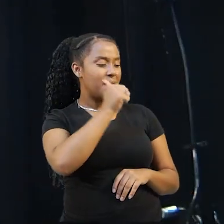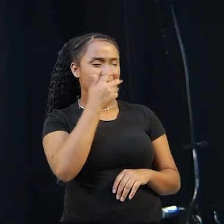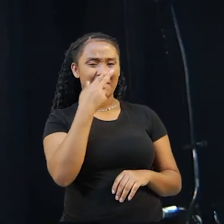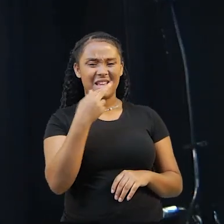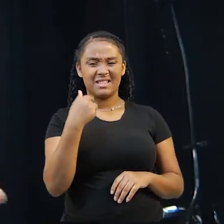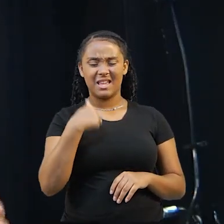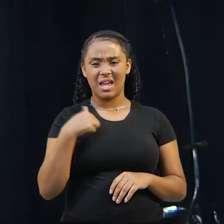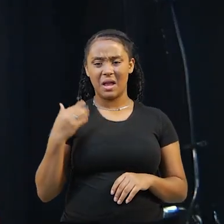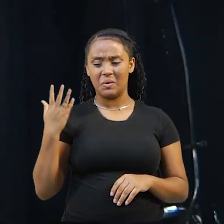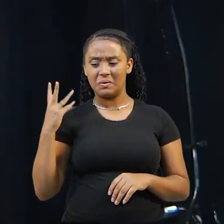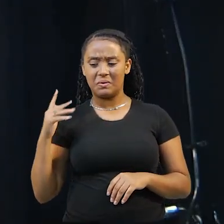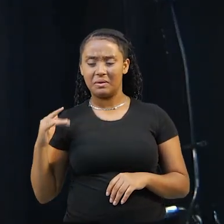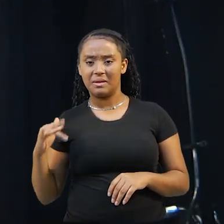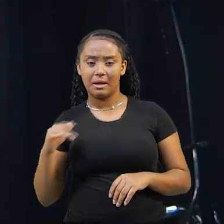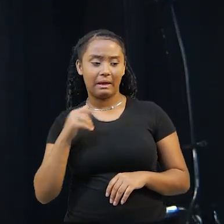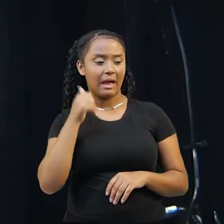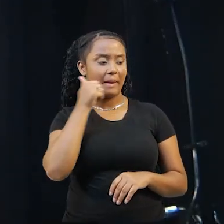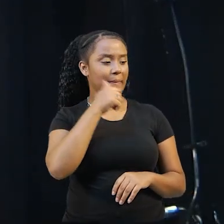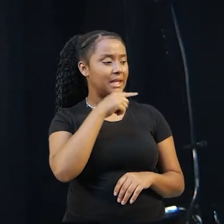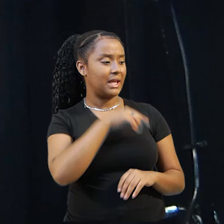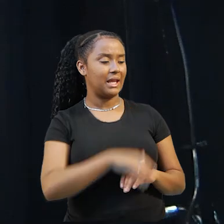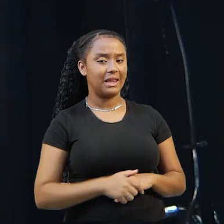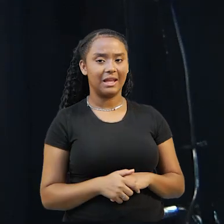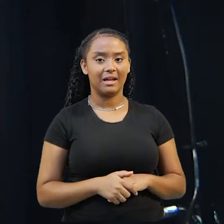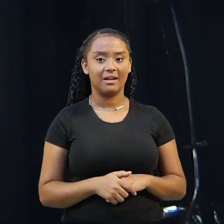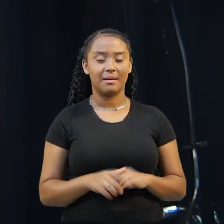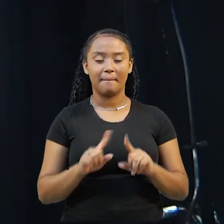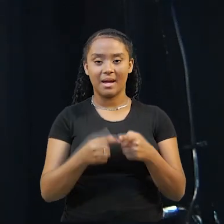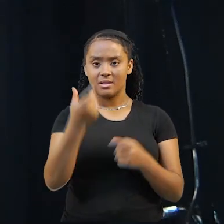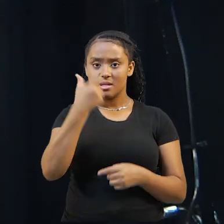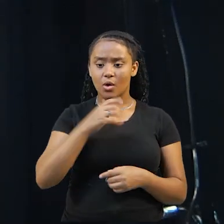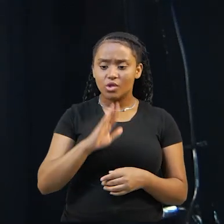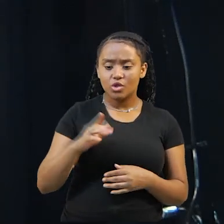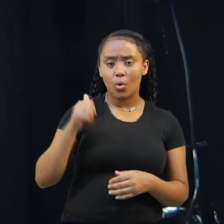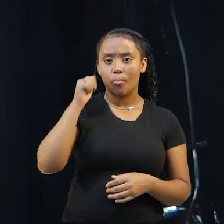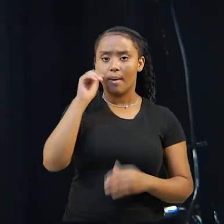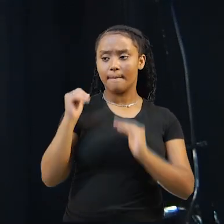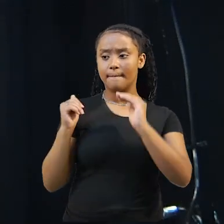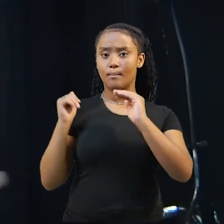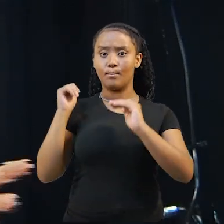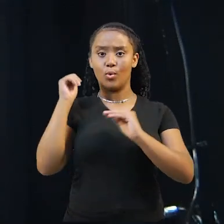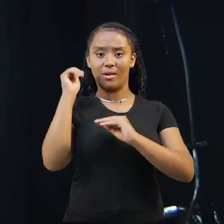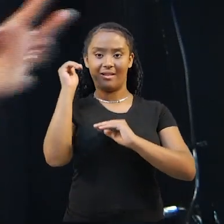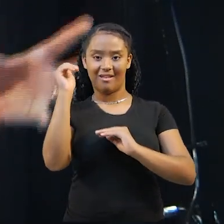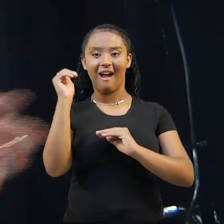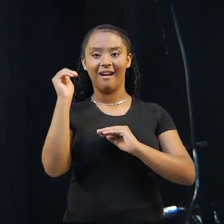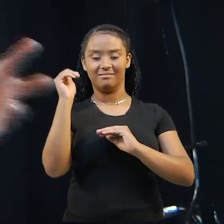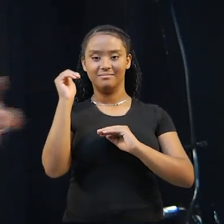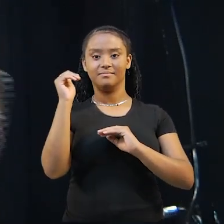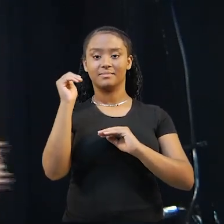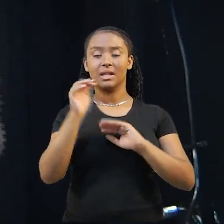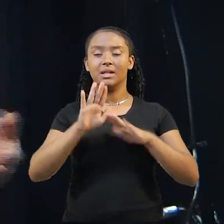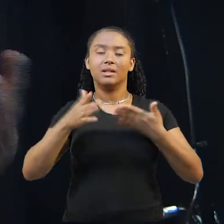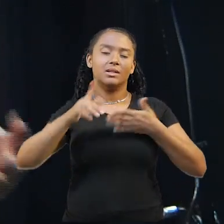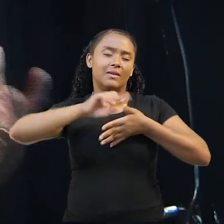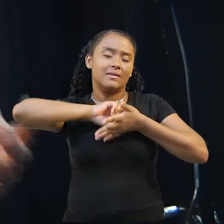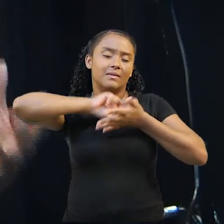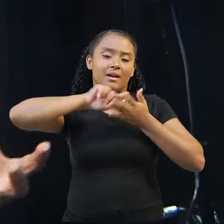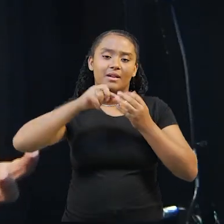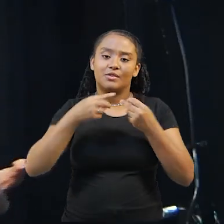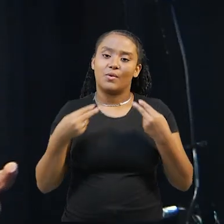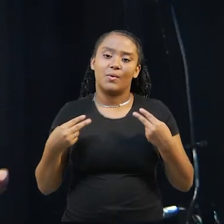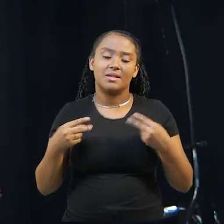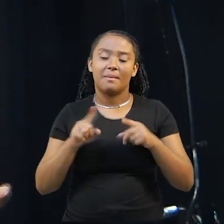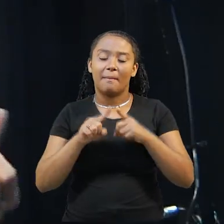mulher jovem na gestão é muitas vezes tratada como menina. Então, são coisas diversas, né? E que eu acho que